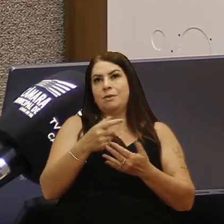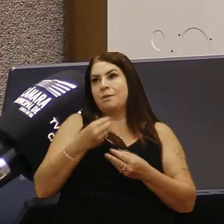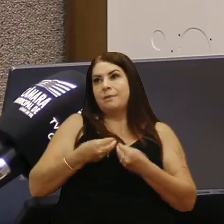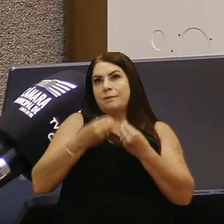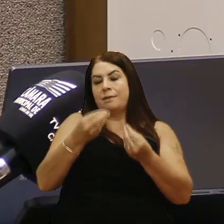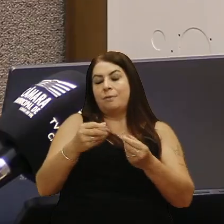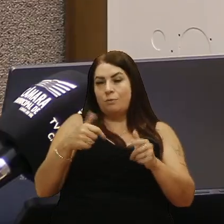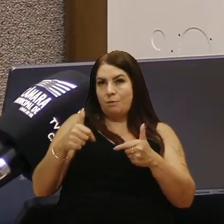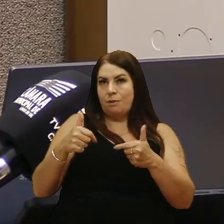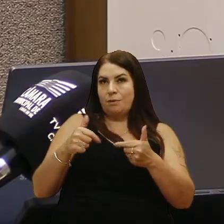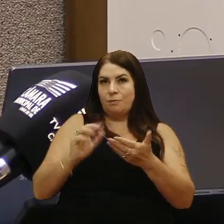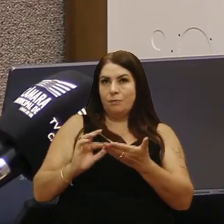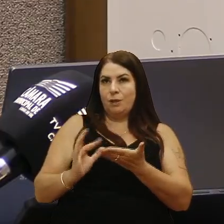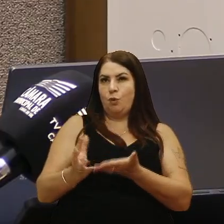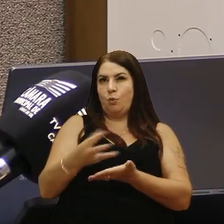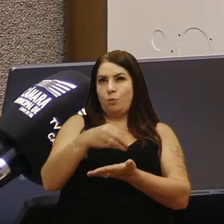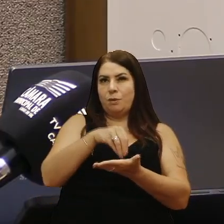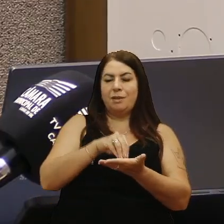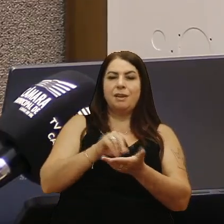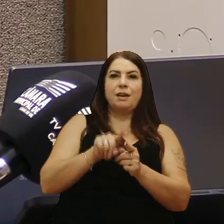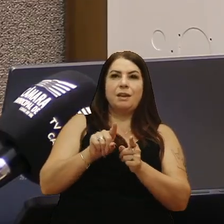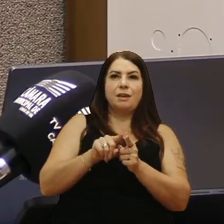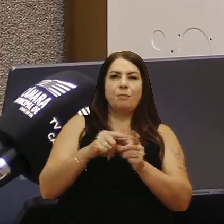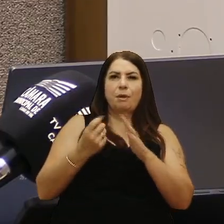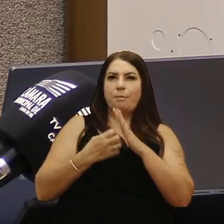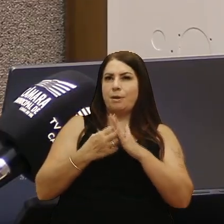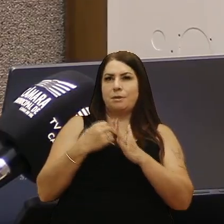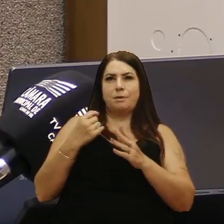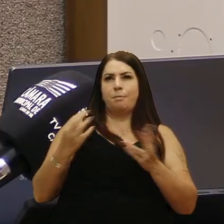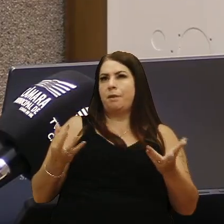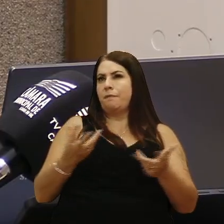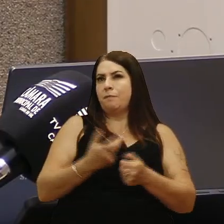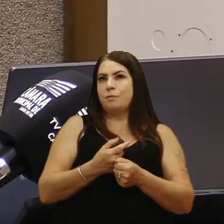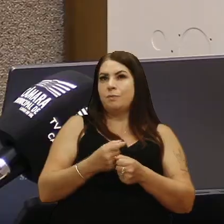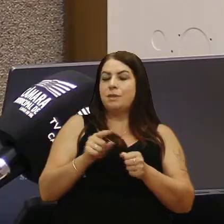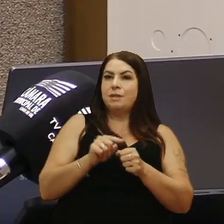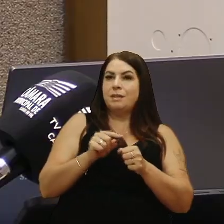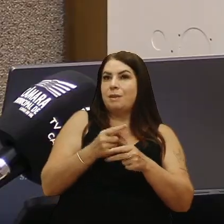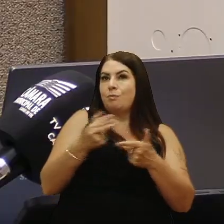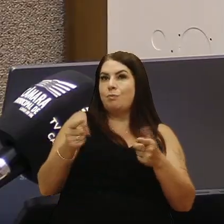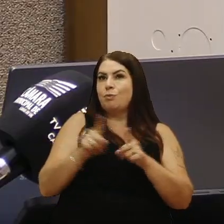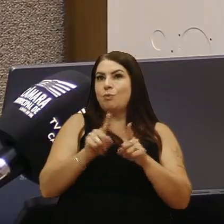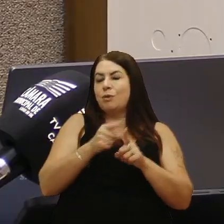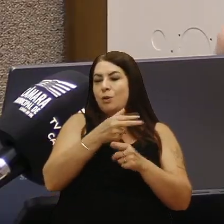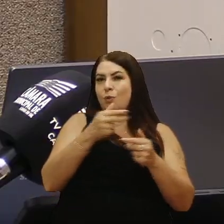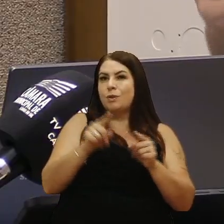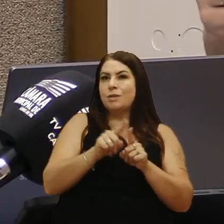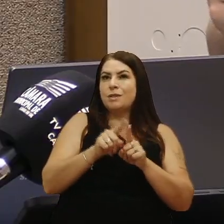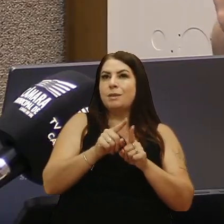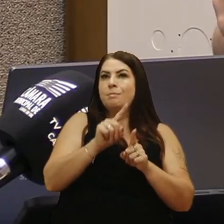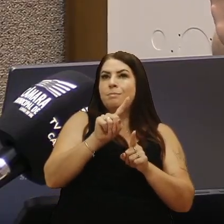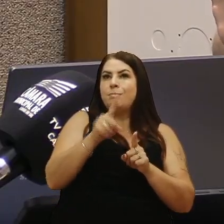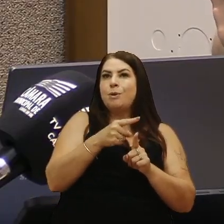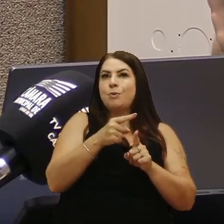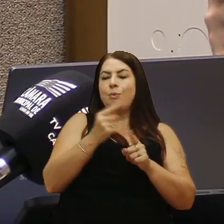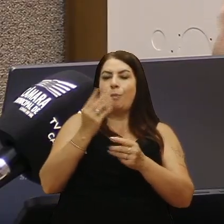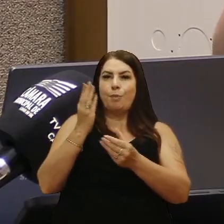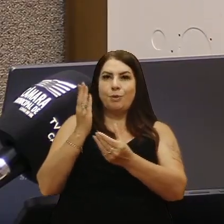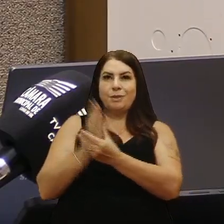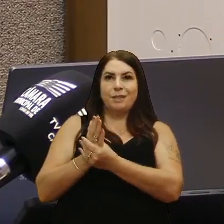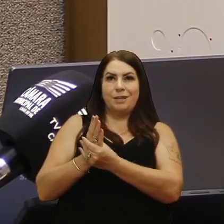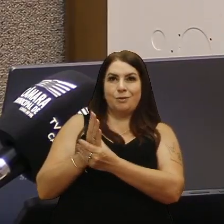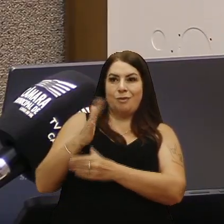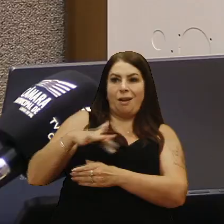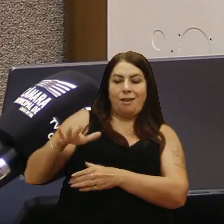desse serviço à Codeca, que é uma empresa fantástica, nós acabamos por criar passivos, como criamos mais de 1.000 processos